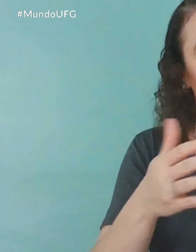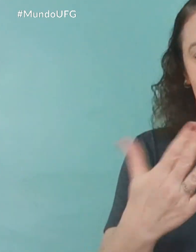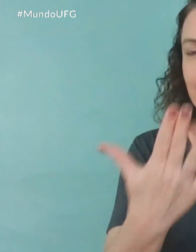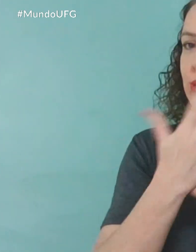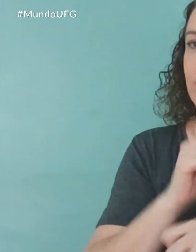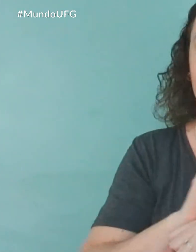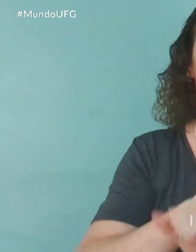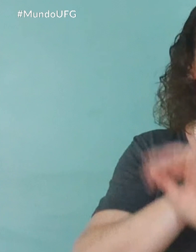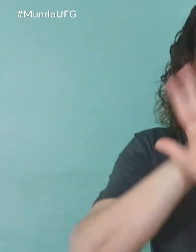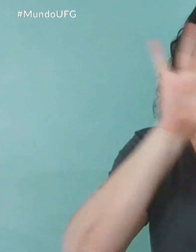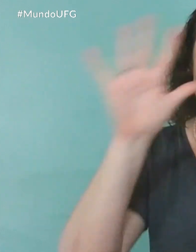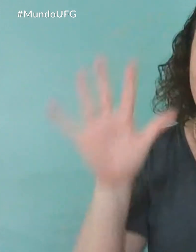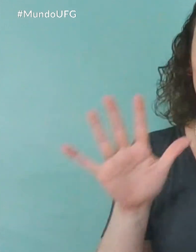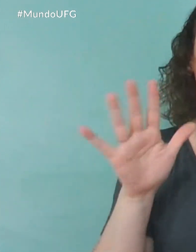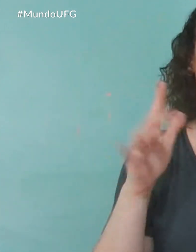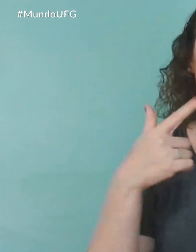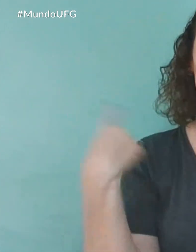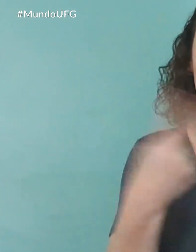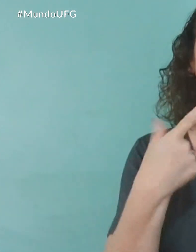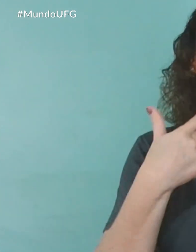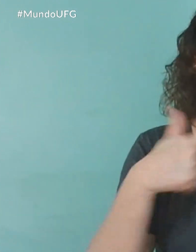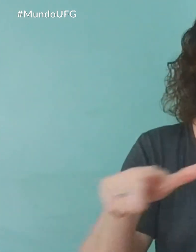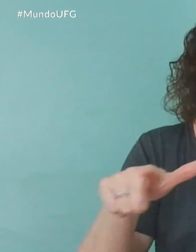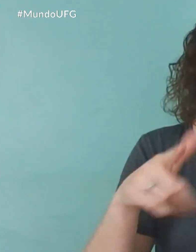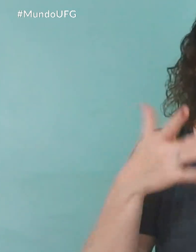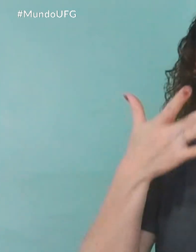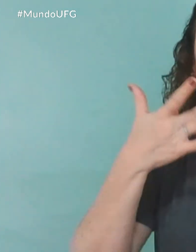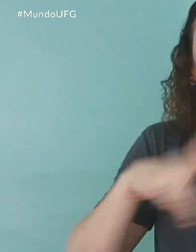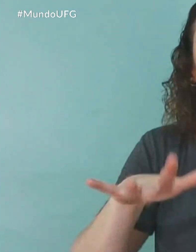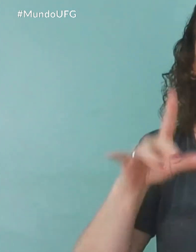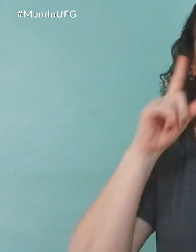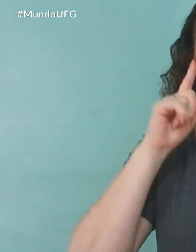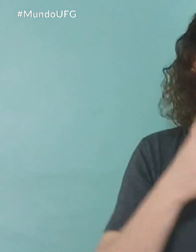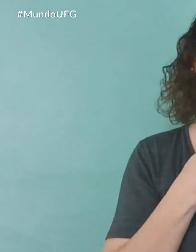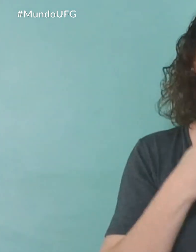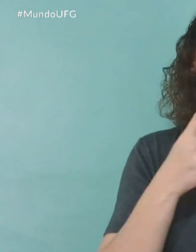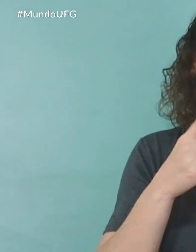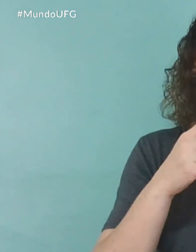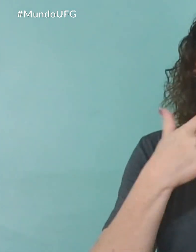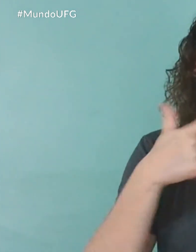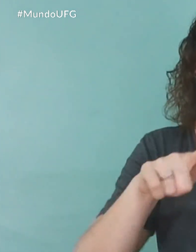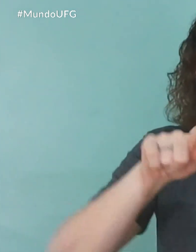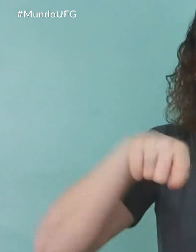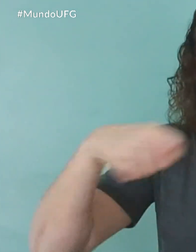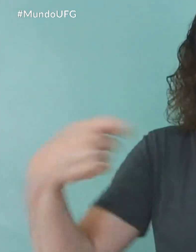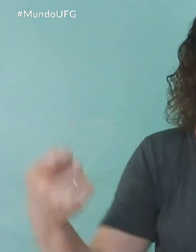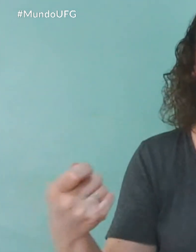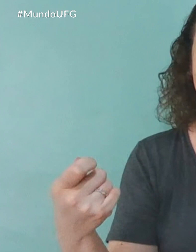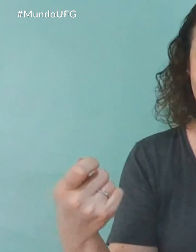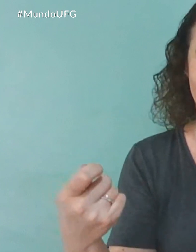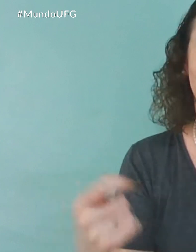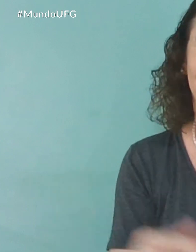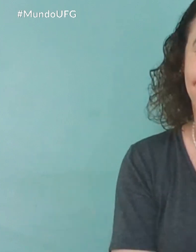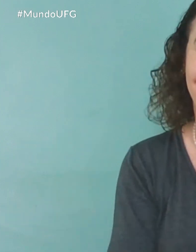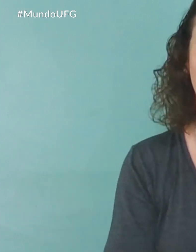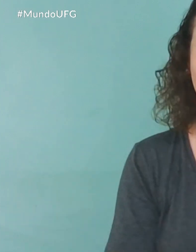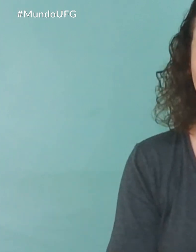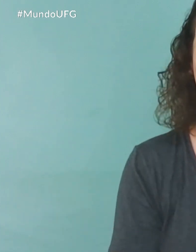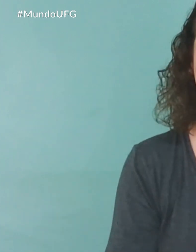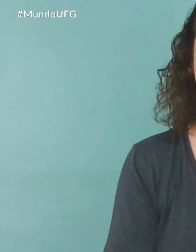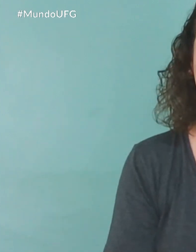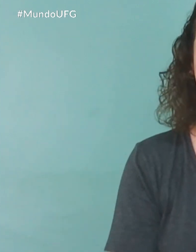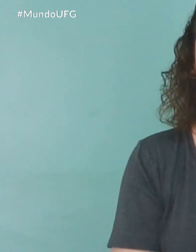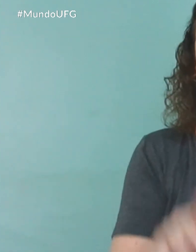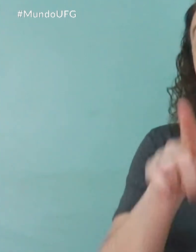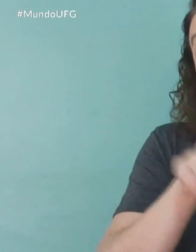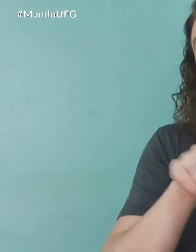segunda língua. Então, esse projeto, trazendo esse projeto bilíngue para nós, né, com a